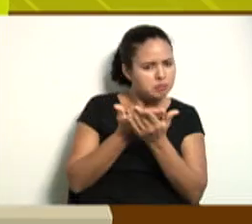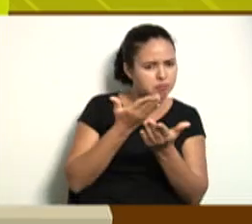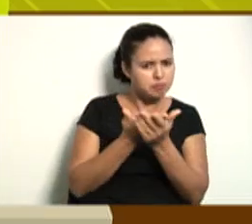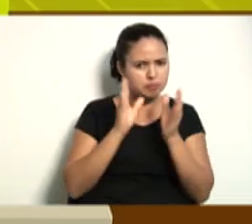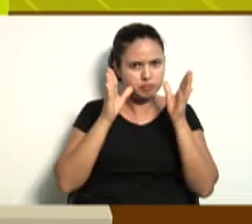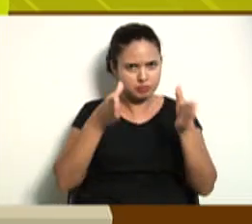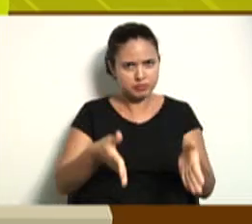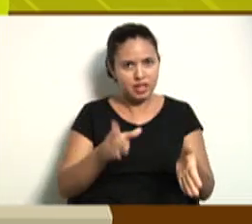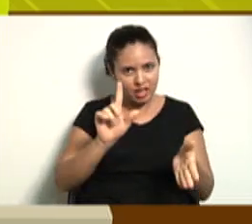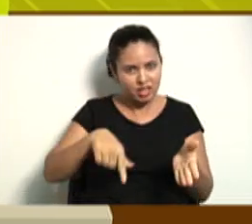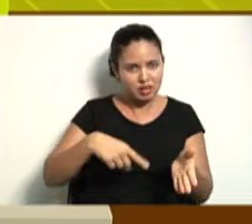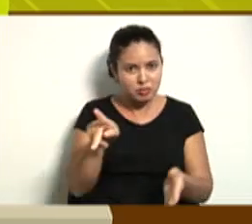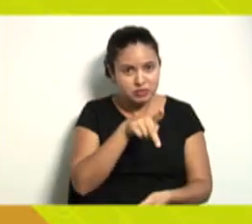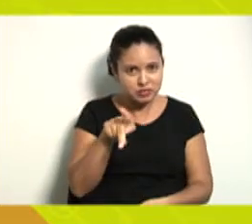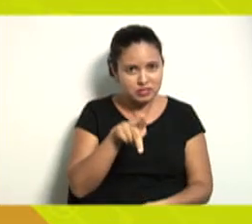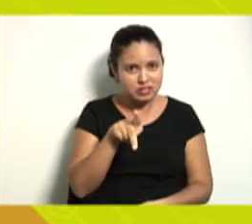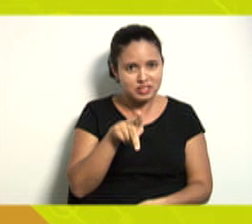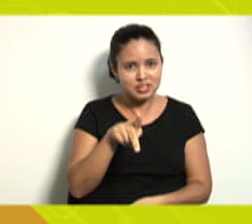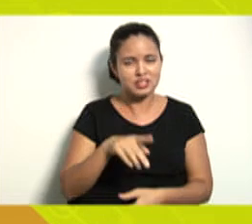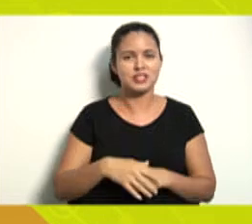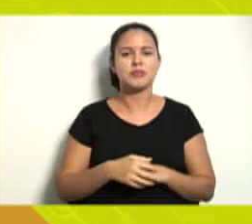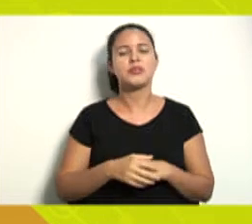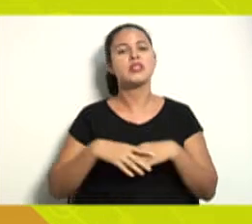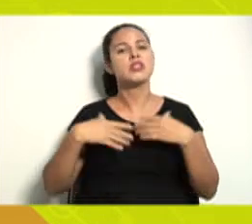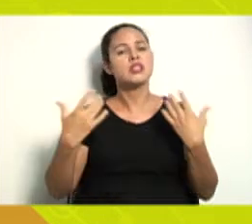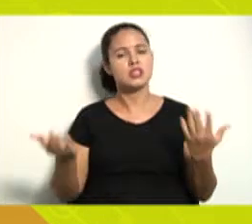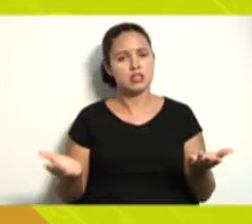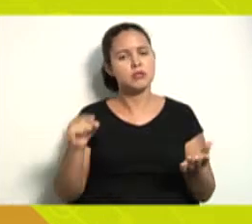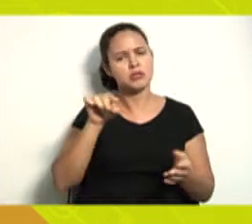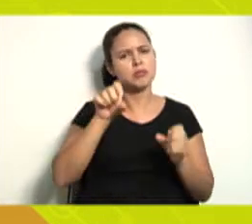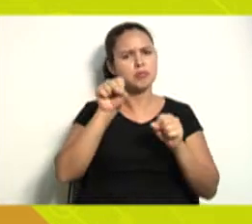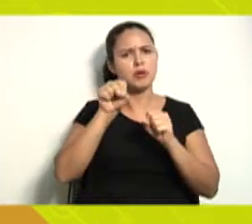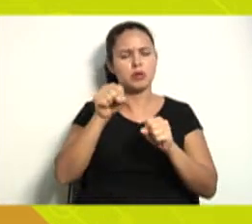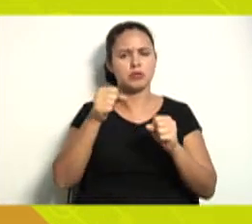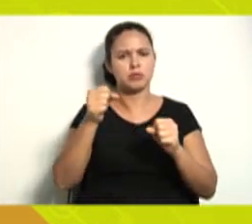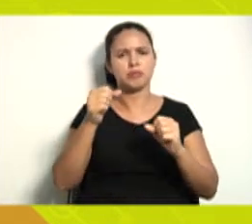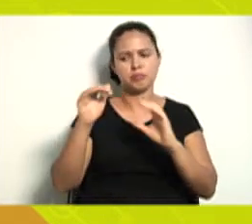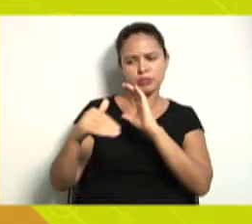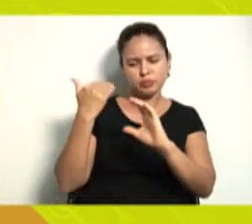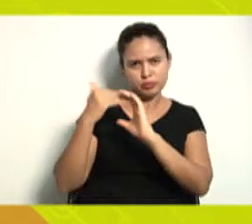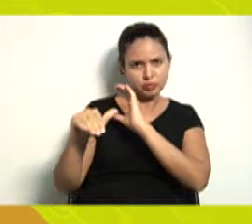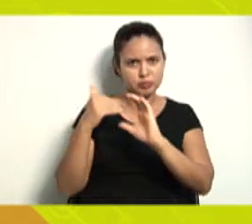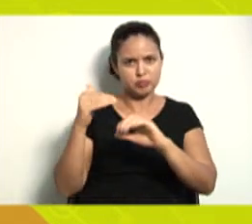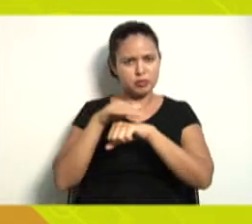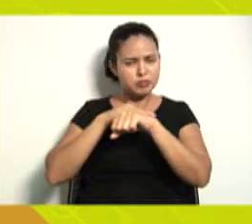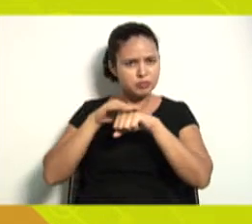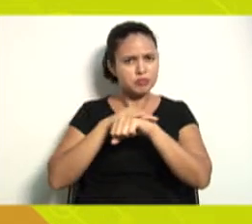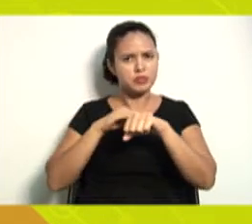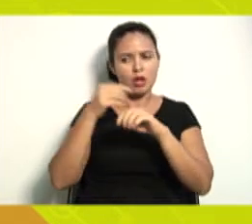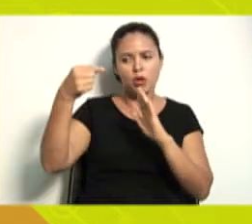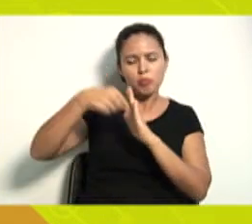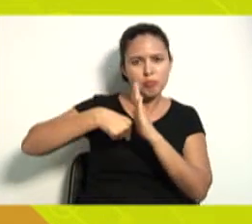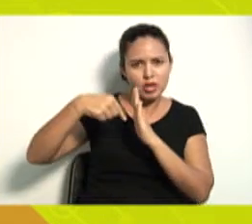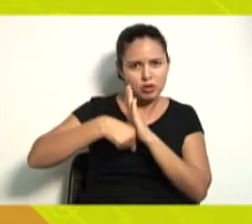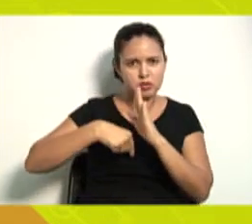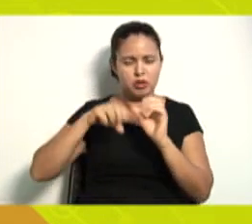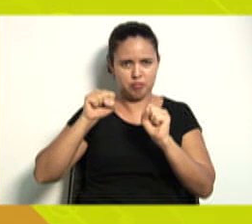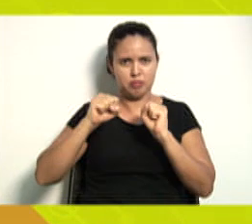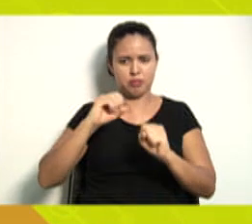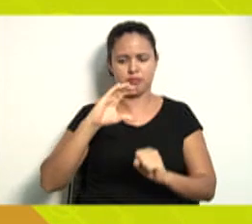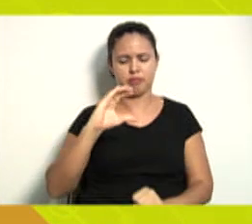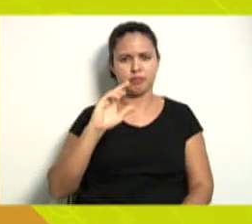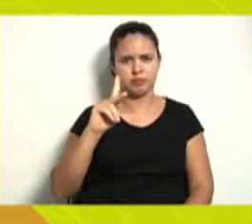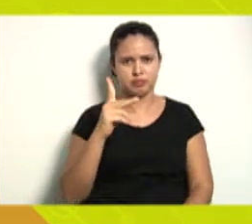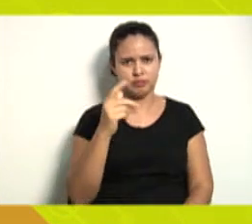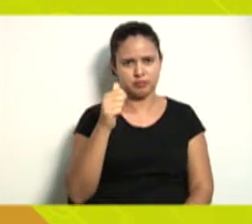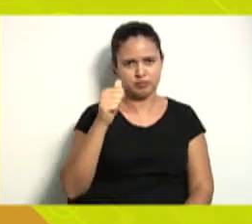basear? Professores? E olha só, vocês podem interagir com a gente também. Mandem suas dúvidas pelo chat. E